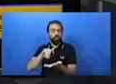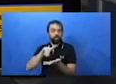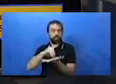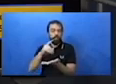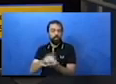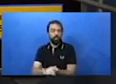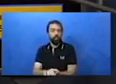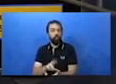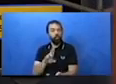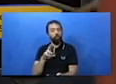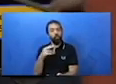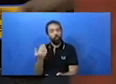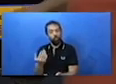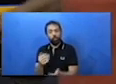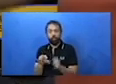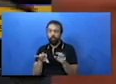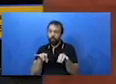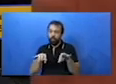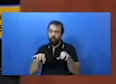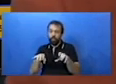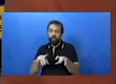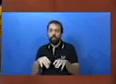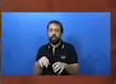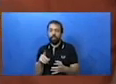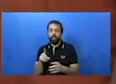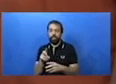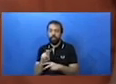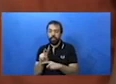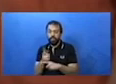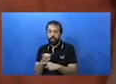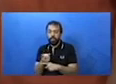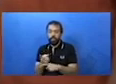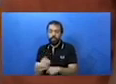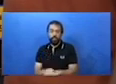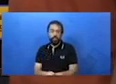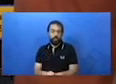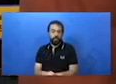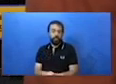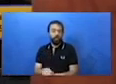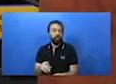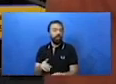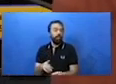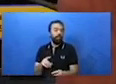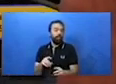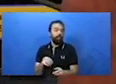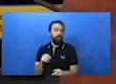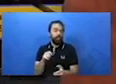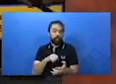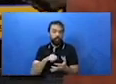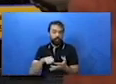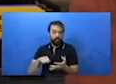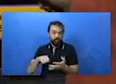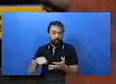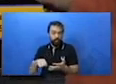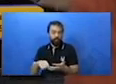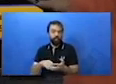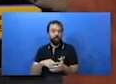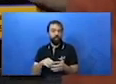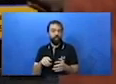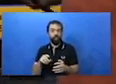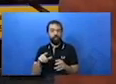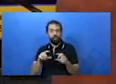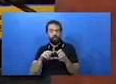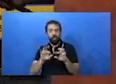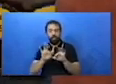dicionário.com. Né, se você não tiver um dicionário físico. Reescreva as frases, substituindo a palavra destacada por outra de